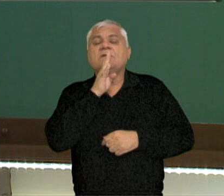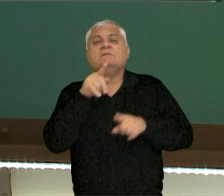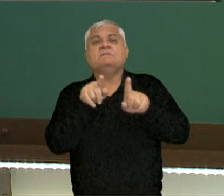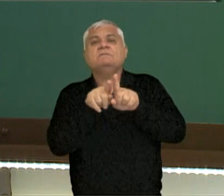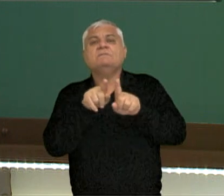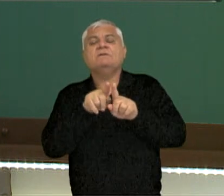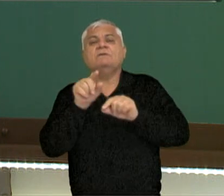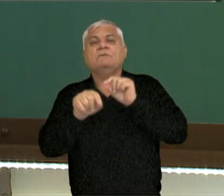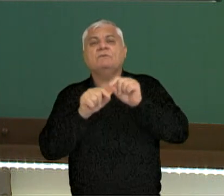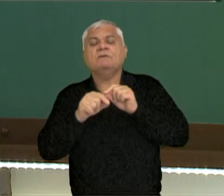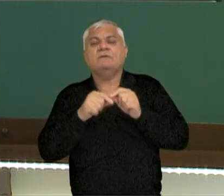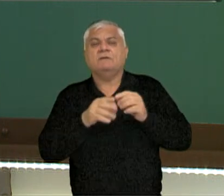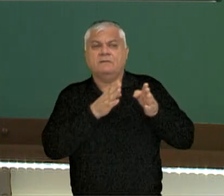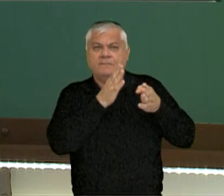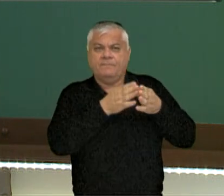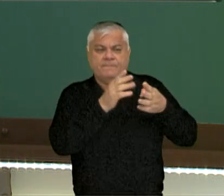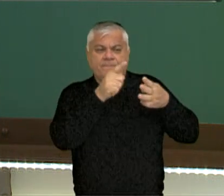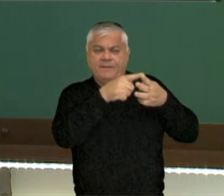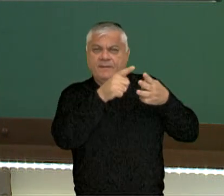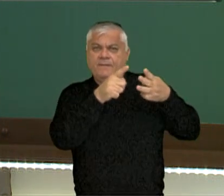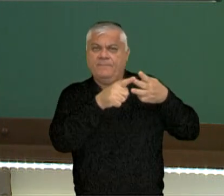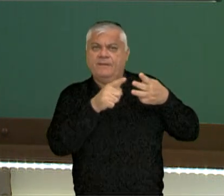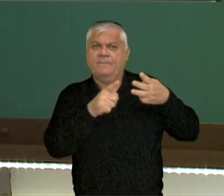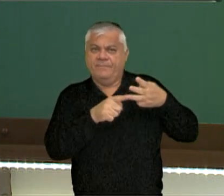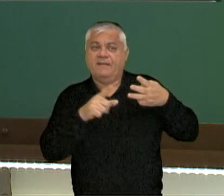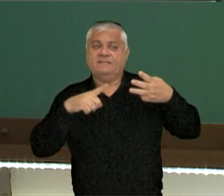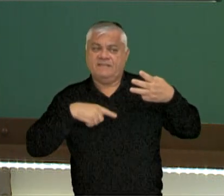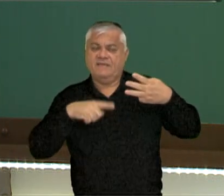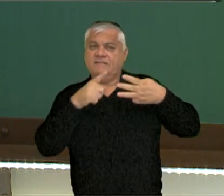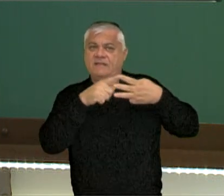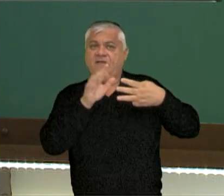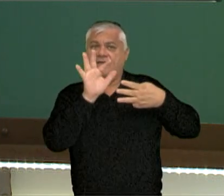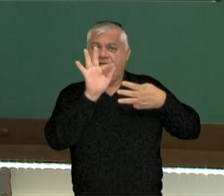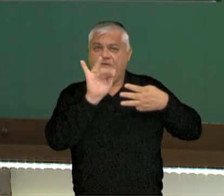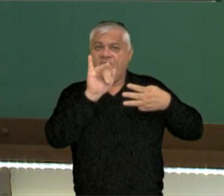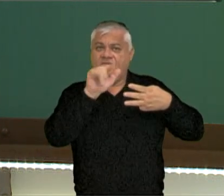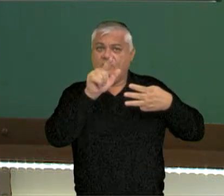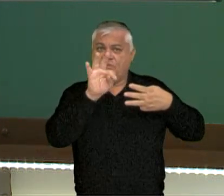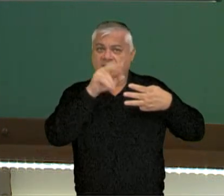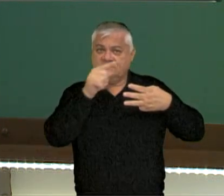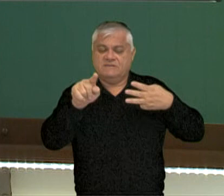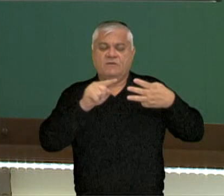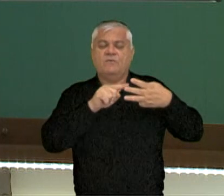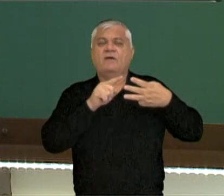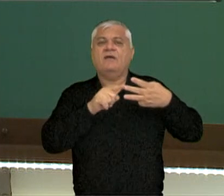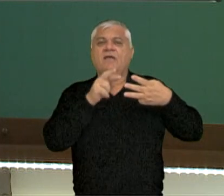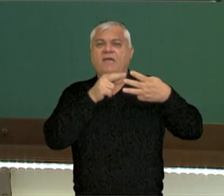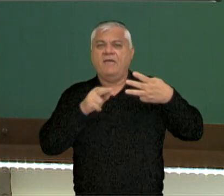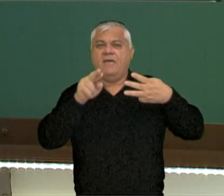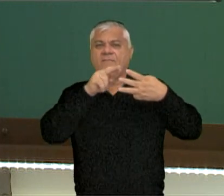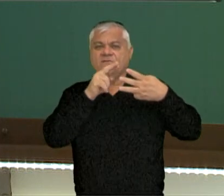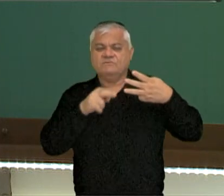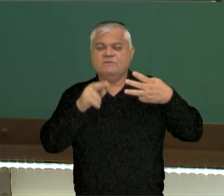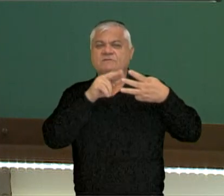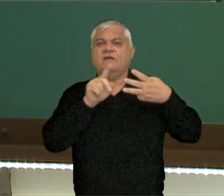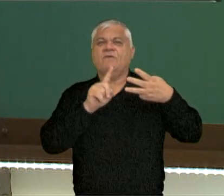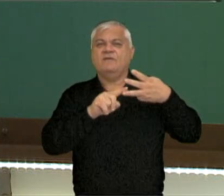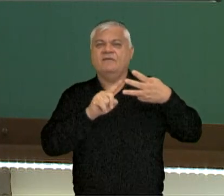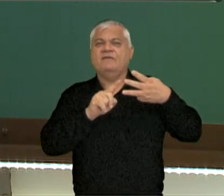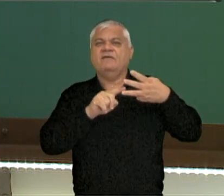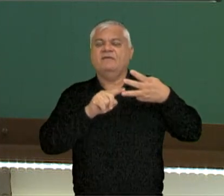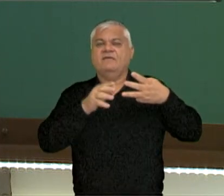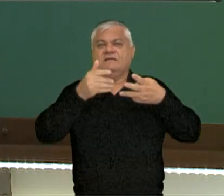nesta aula as etapas de formação da urina, que são 3: a filtração, a reabsorção e